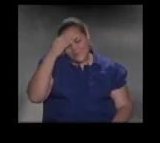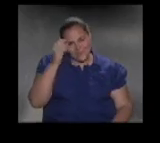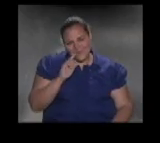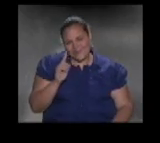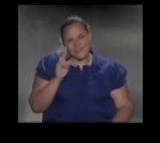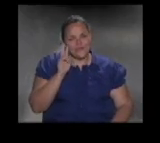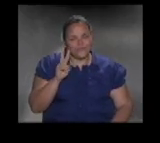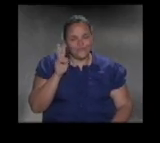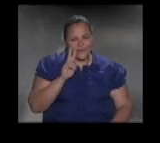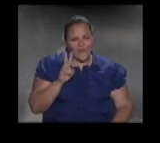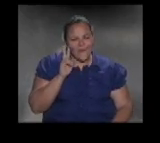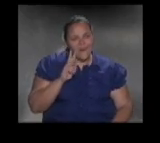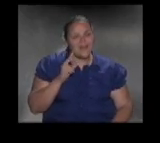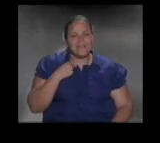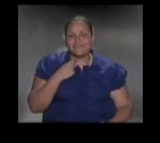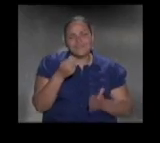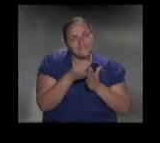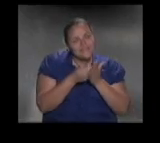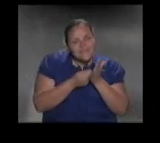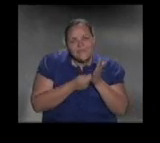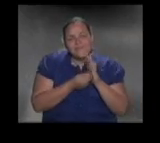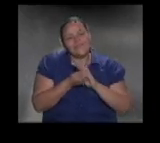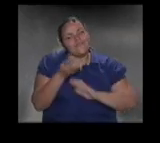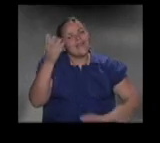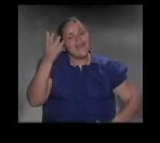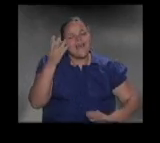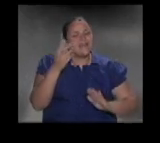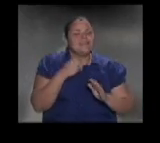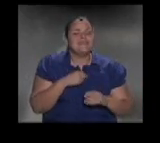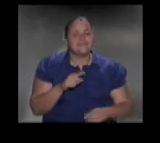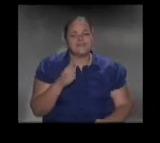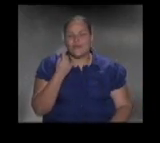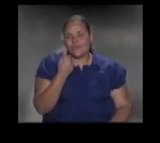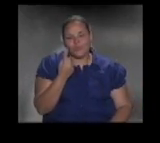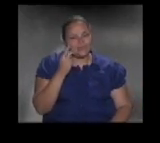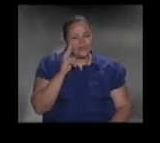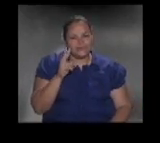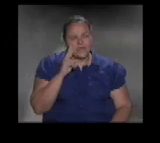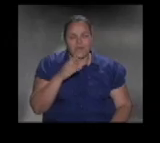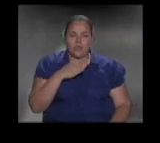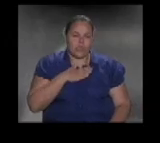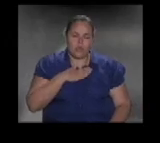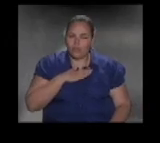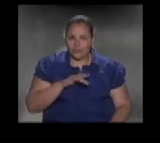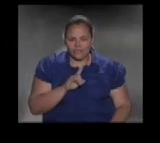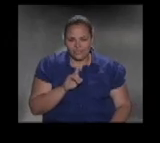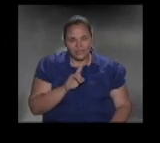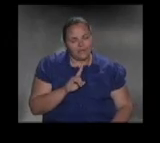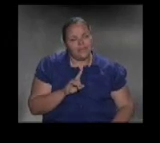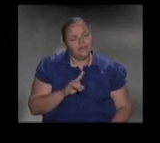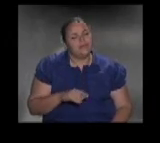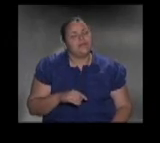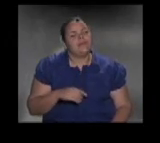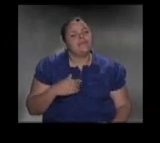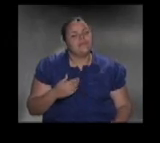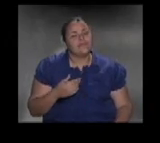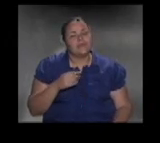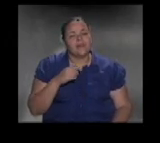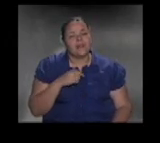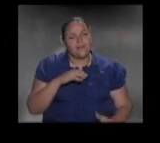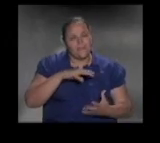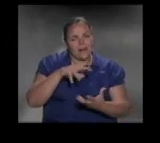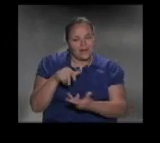esqueci dessa história. Já escrevi várias redações minhas. E a única história que eu não gostei